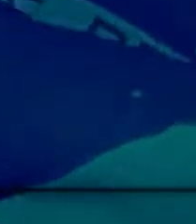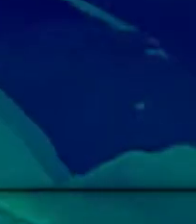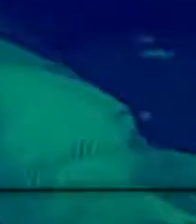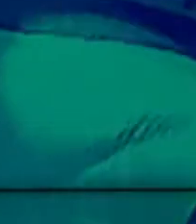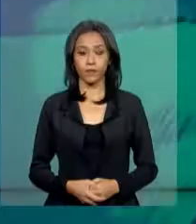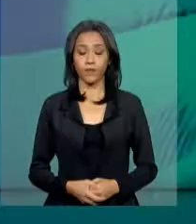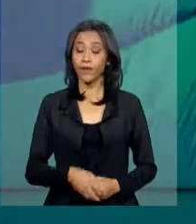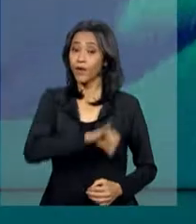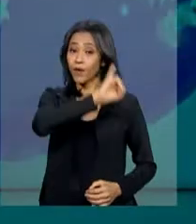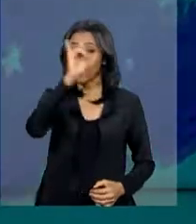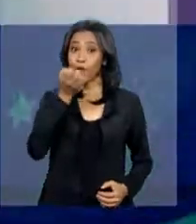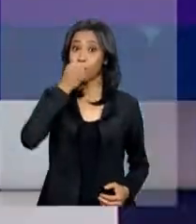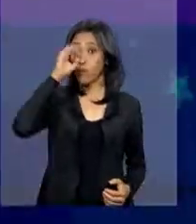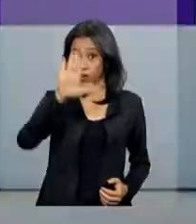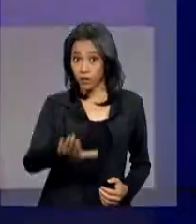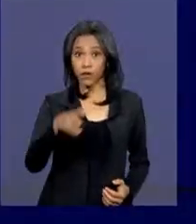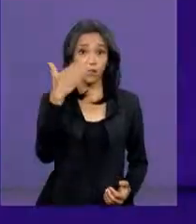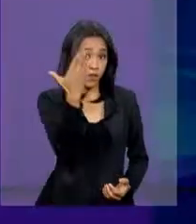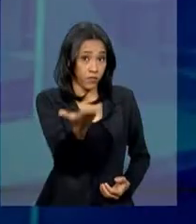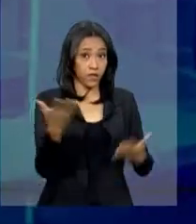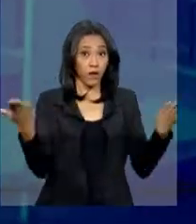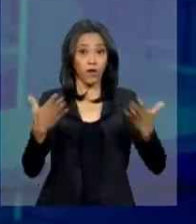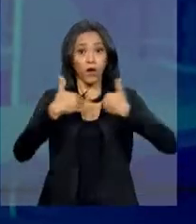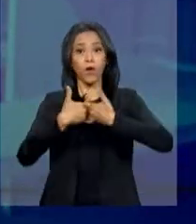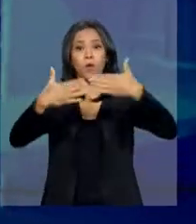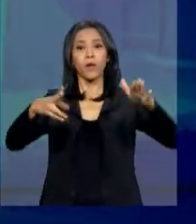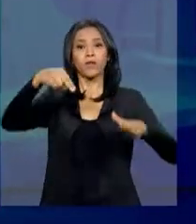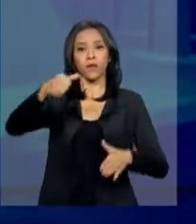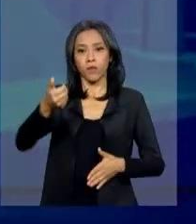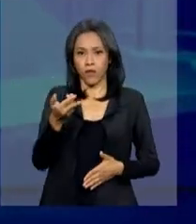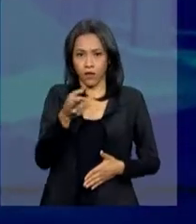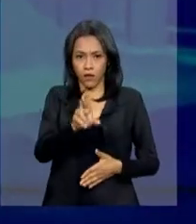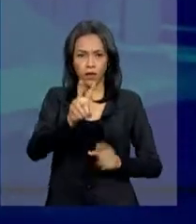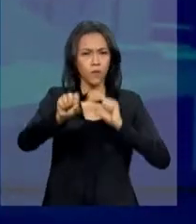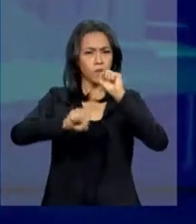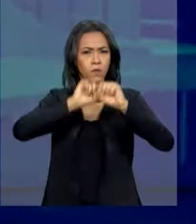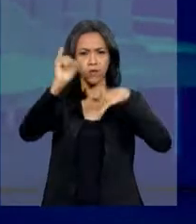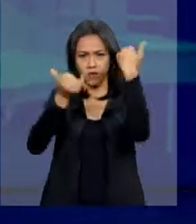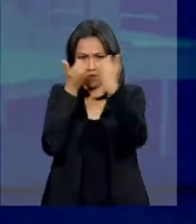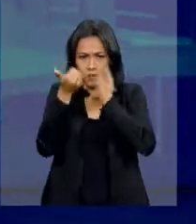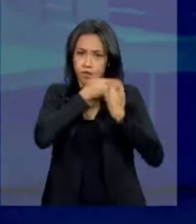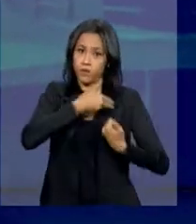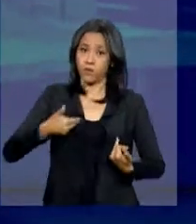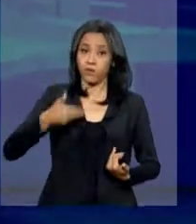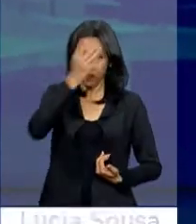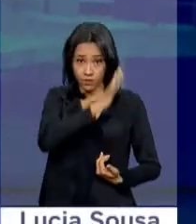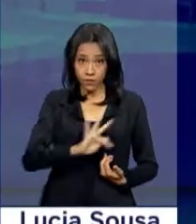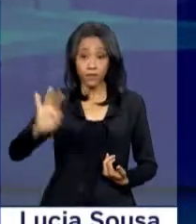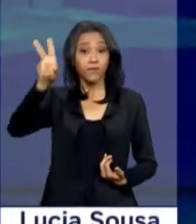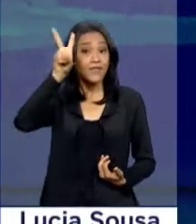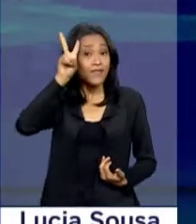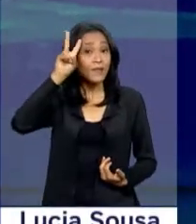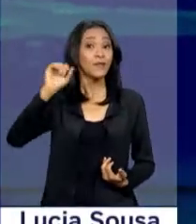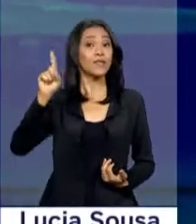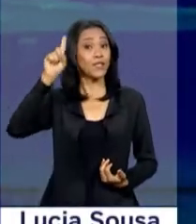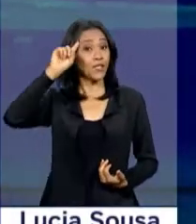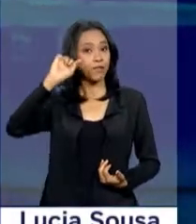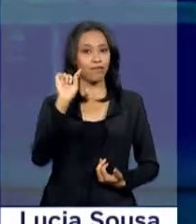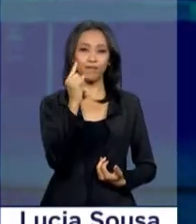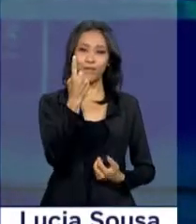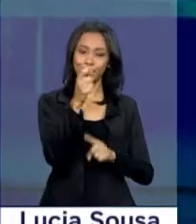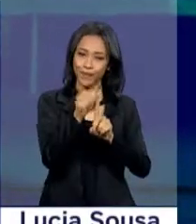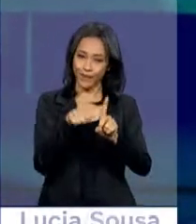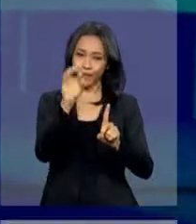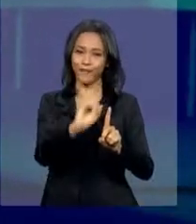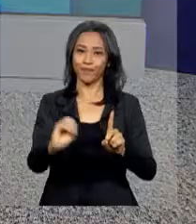olá boa tarde pra você começa agora o repórter nbr com as notícias do governo federal desta segunda-feira 1º